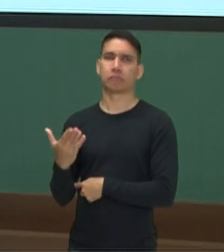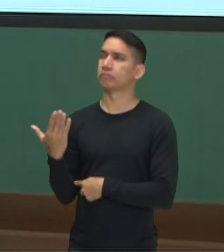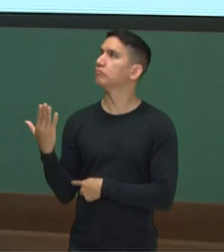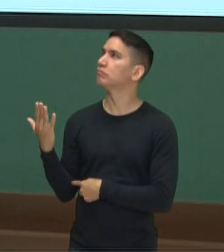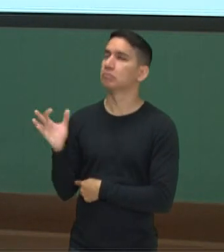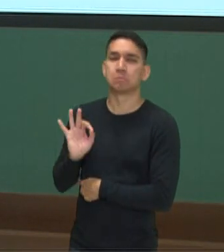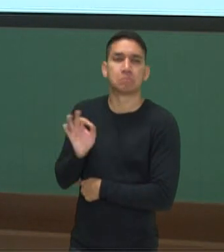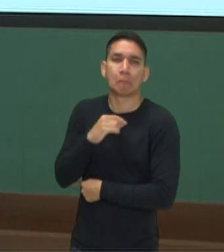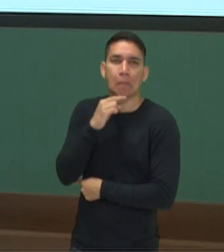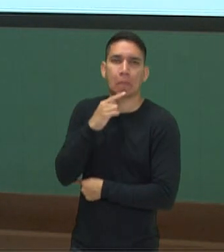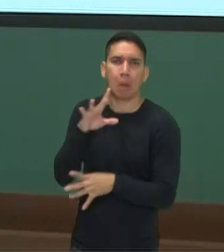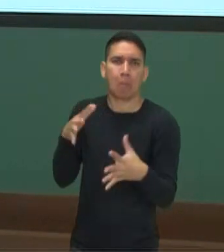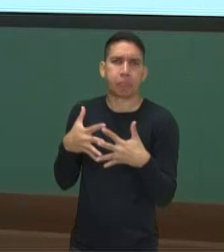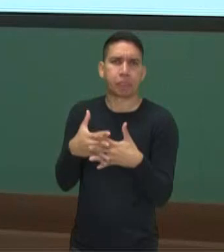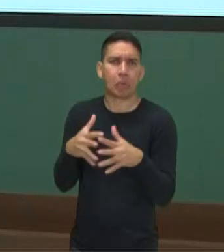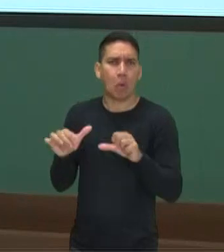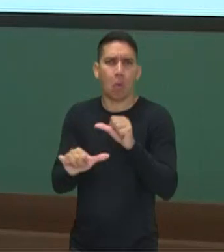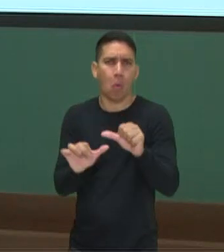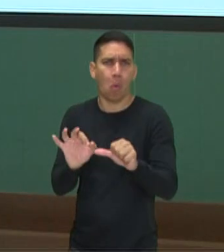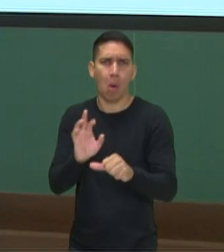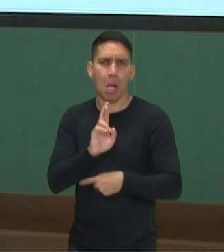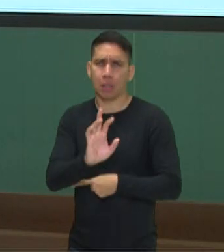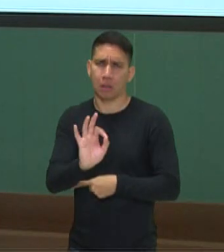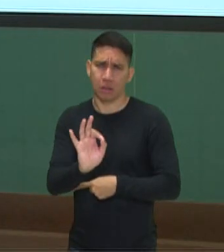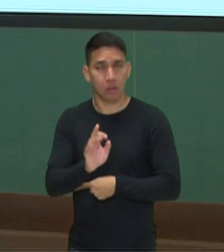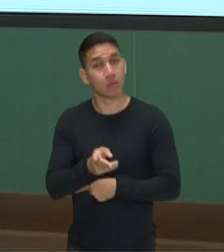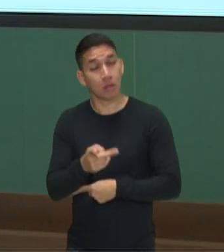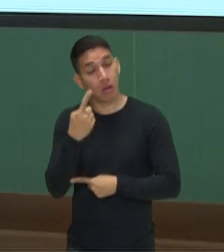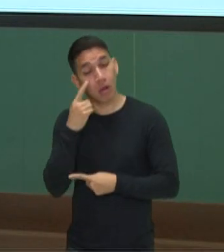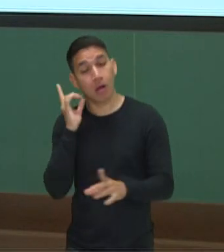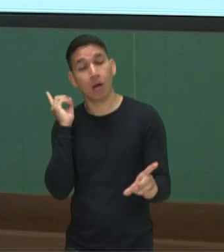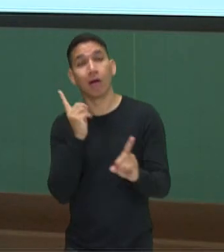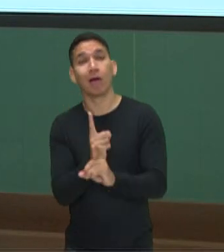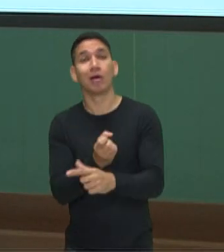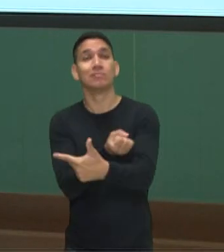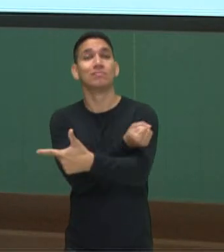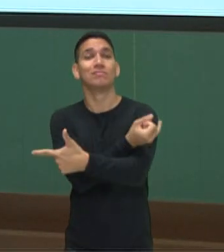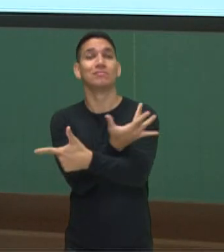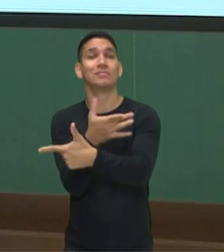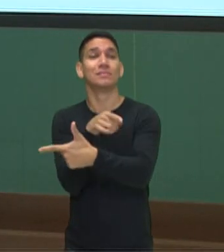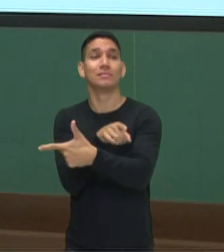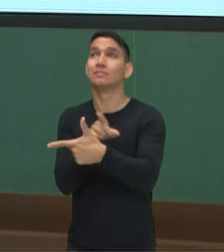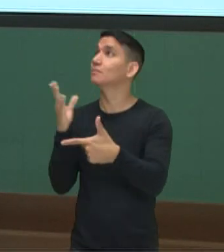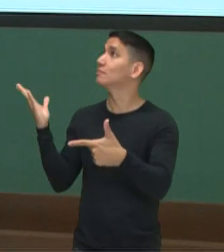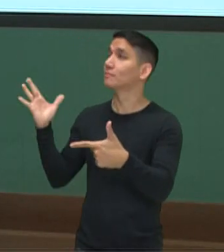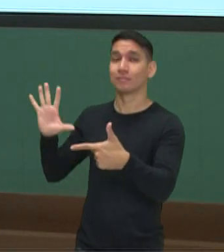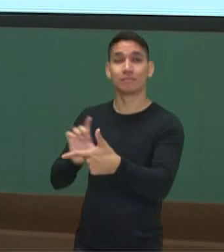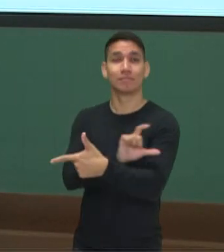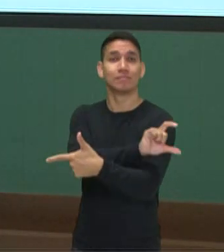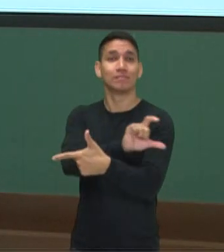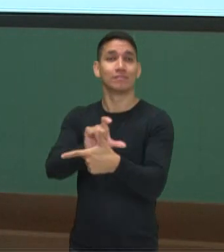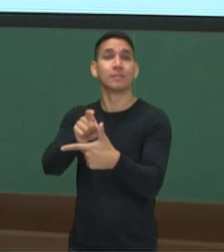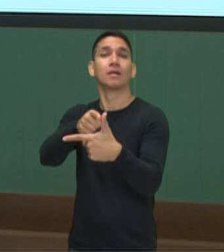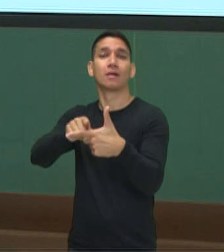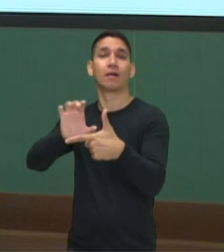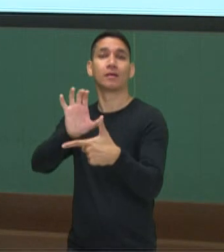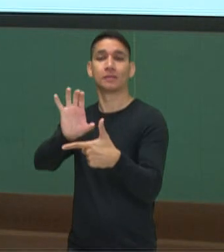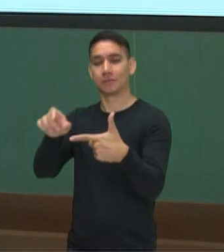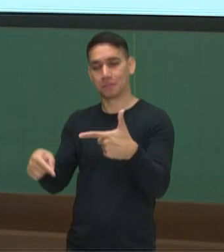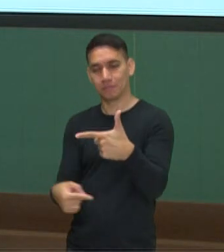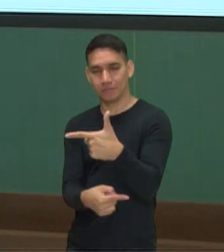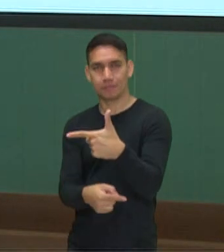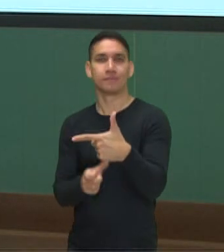no resultado. Tranquilo? Então, encontrei o polinômio que foi dividido pelo 6x ao